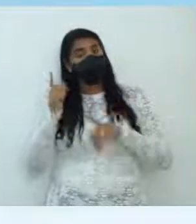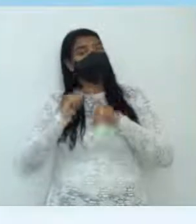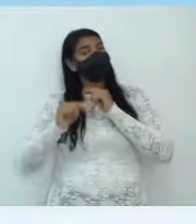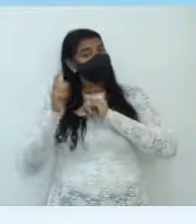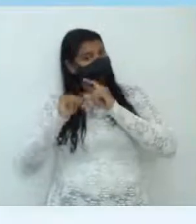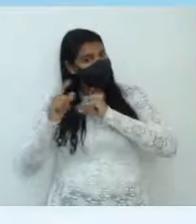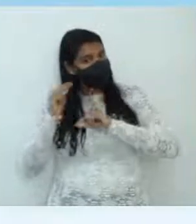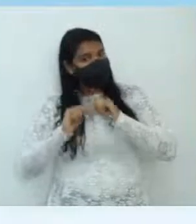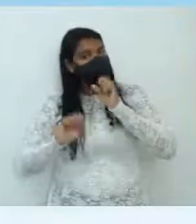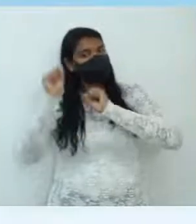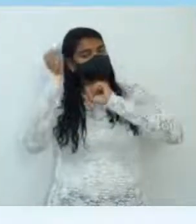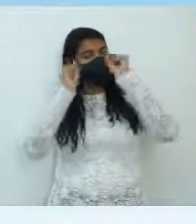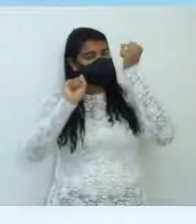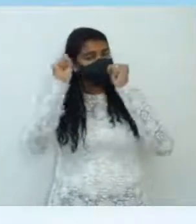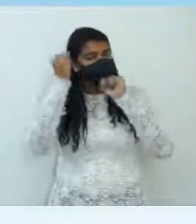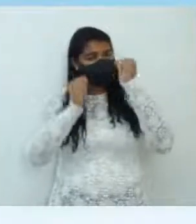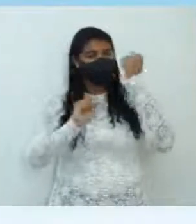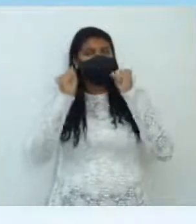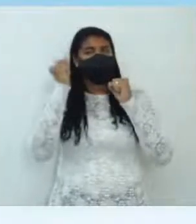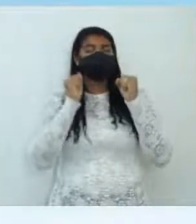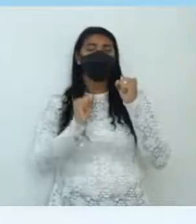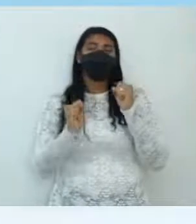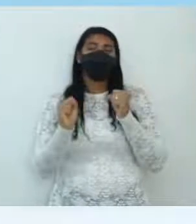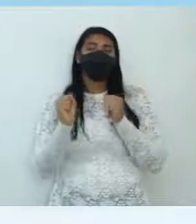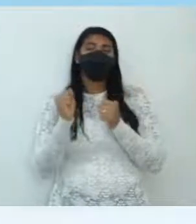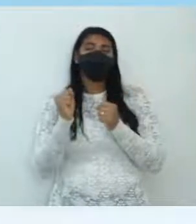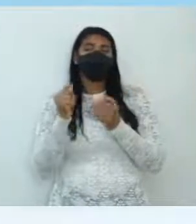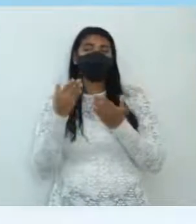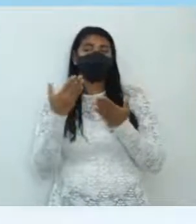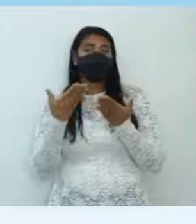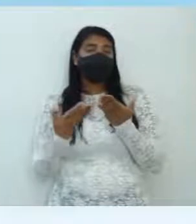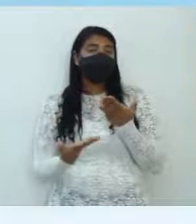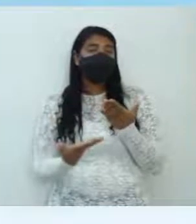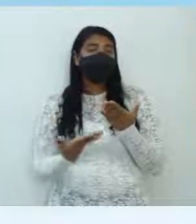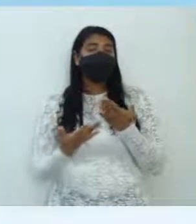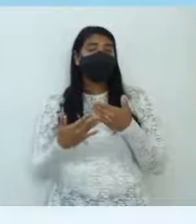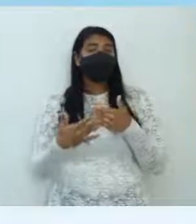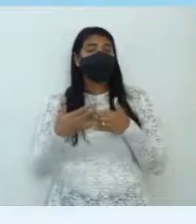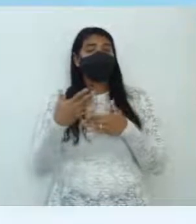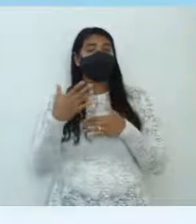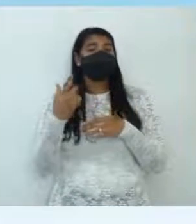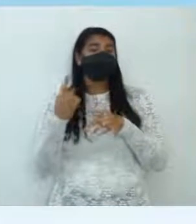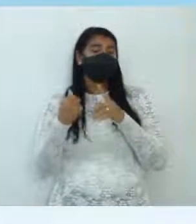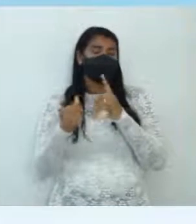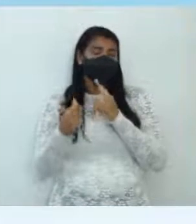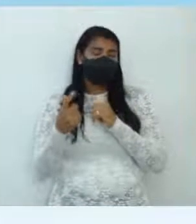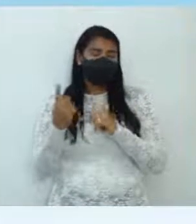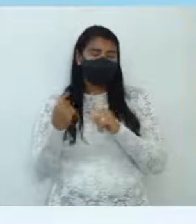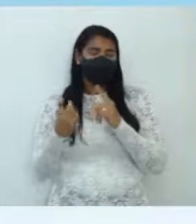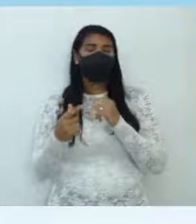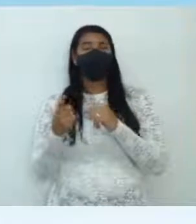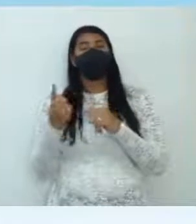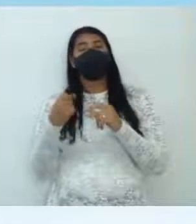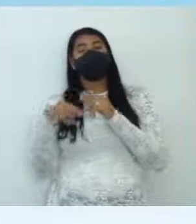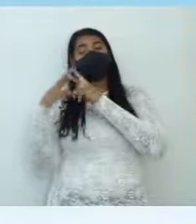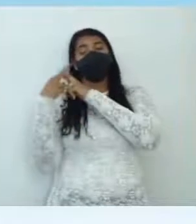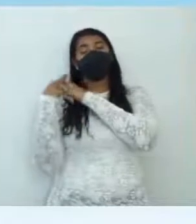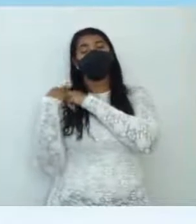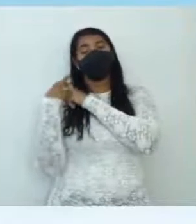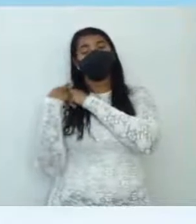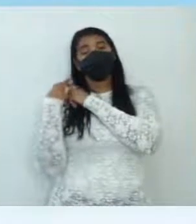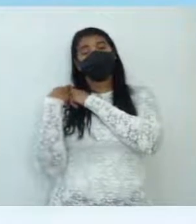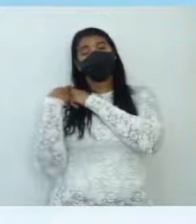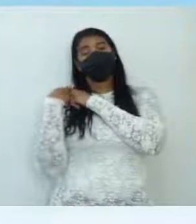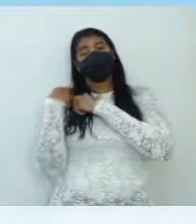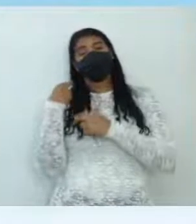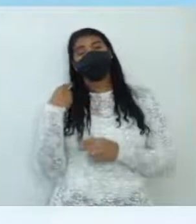econômica, industrial. Isso daí pode causar danos graves ao ecossistema que foi ali responsável por